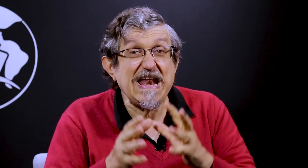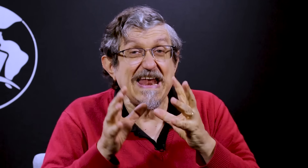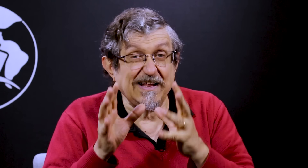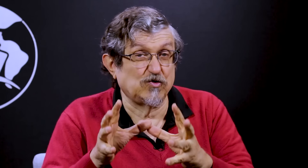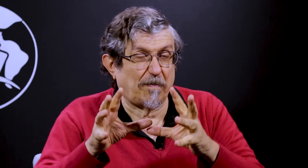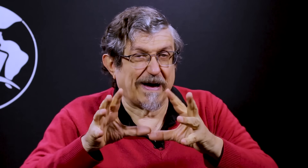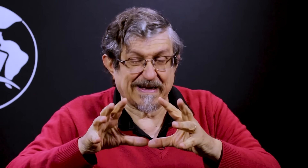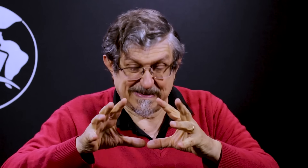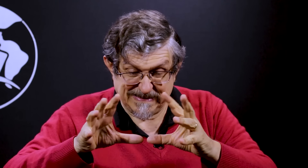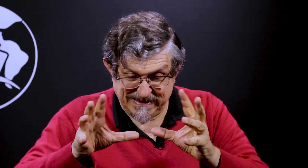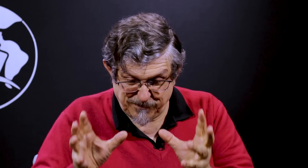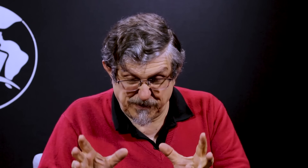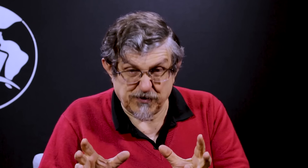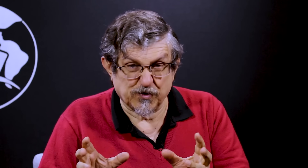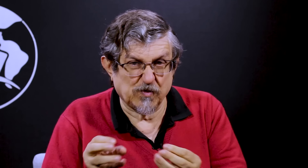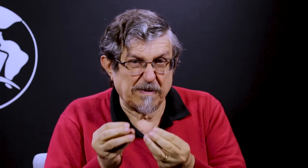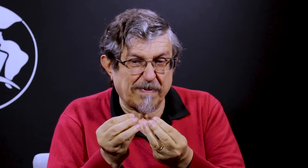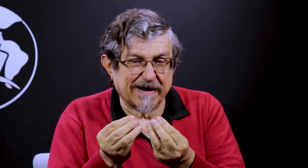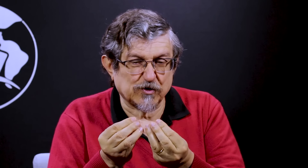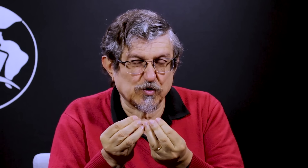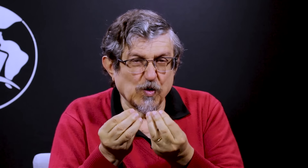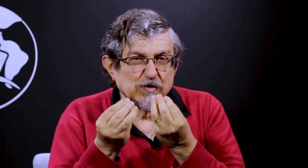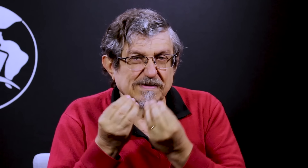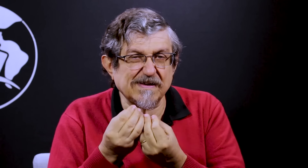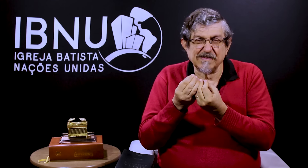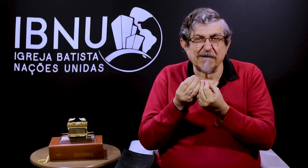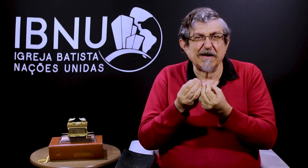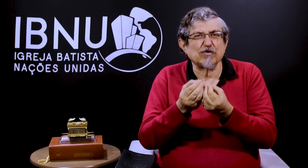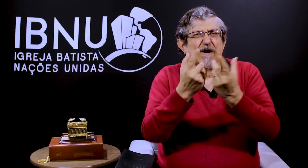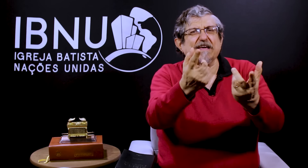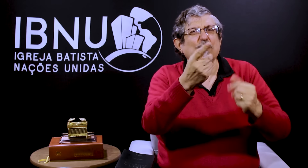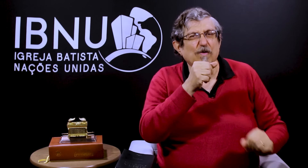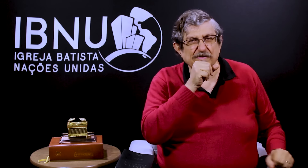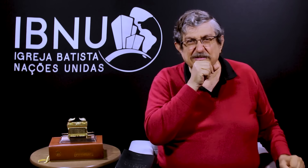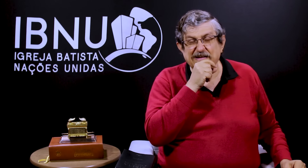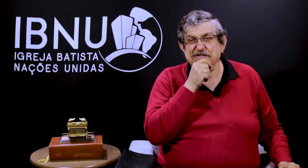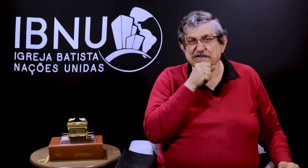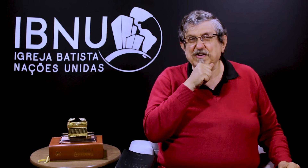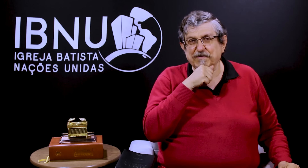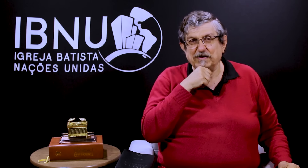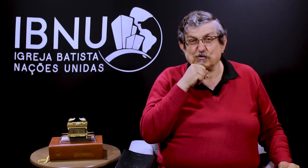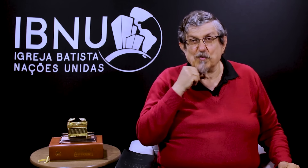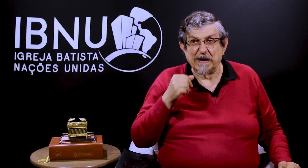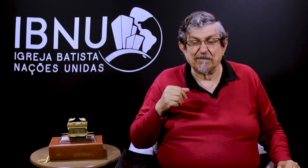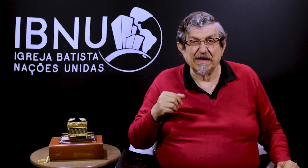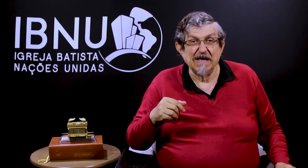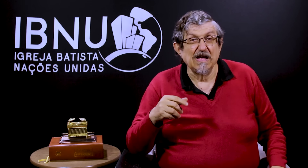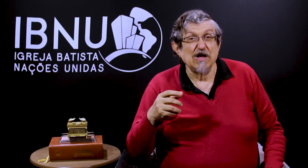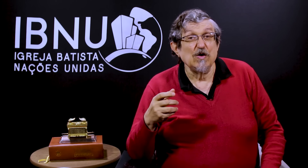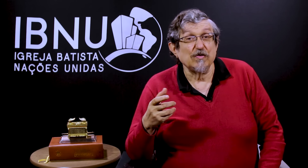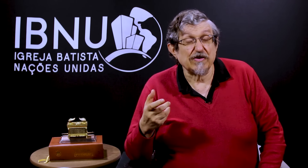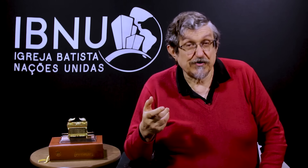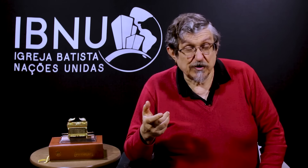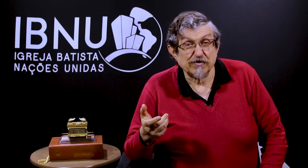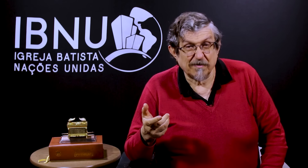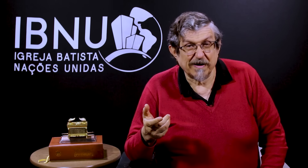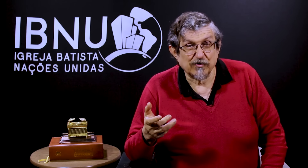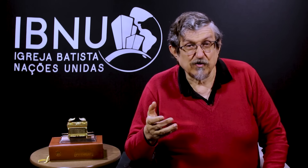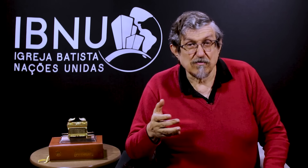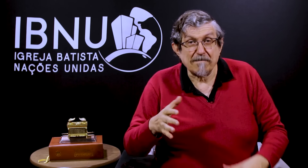e olhando para Levítico e para todo esse ensinamento olha que coisa interessante an que a gente vai descobrir os